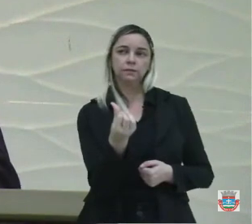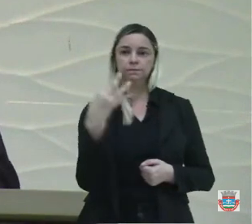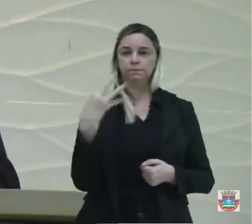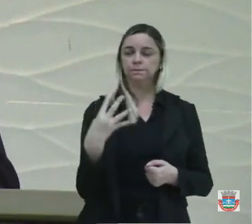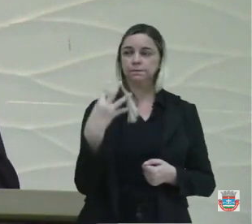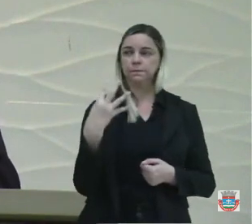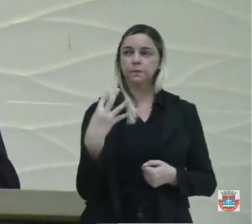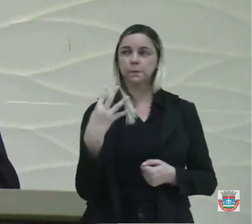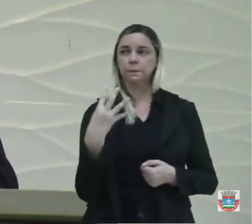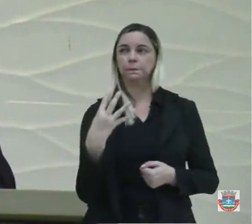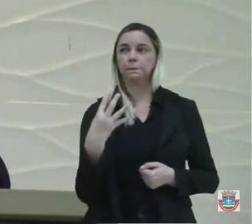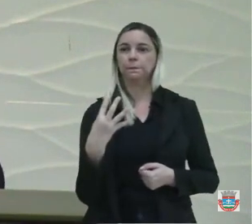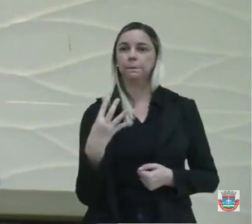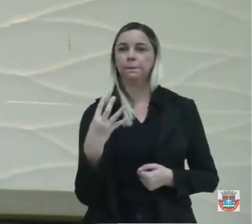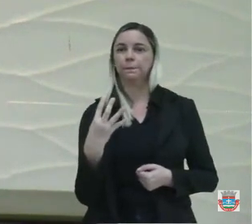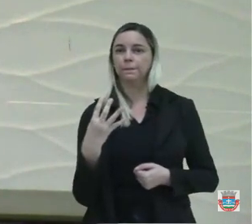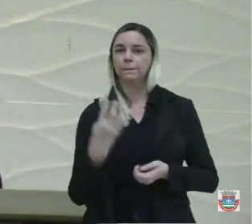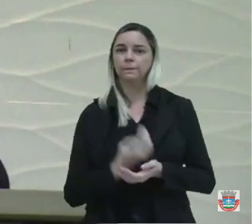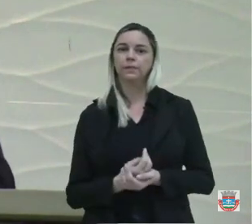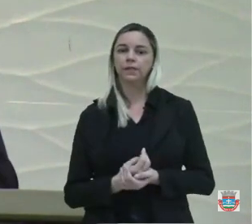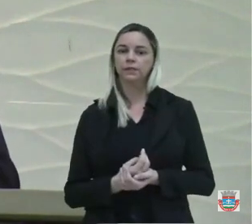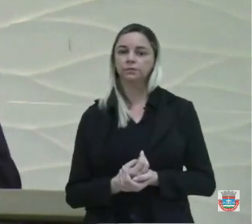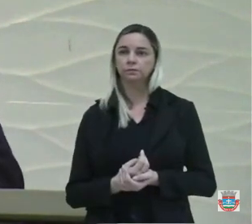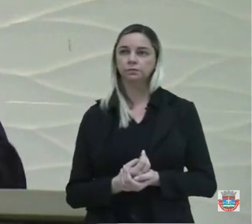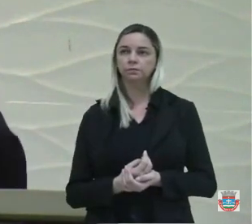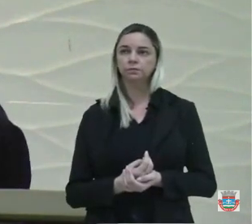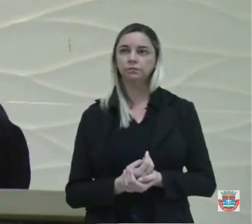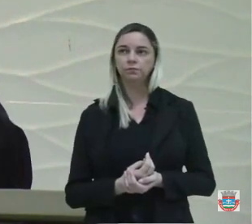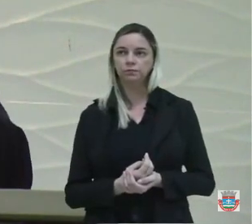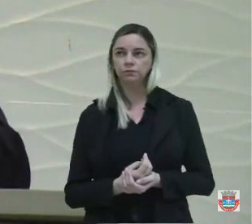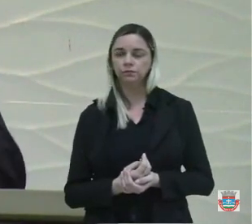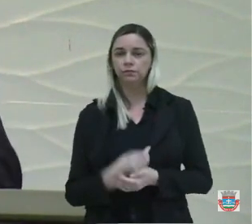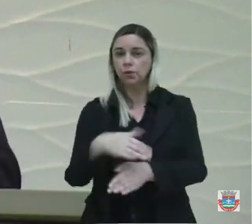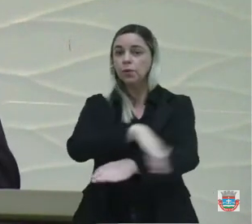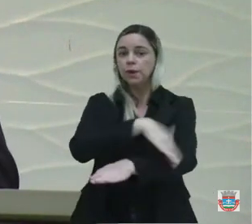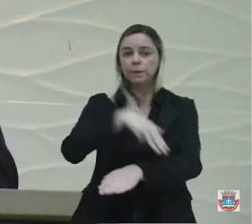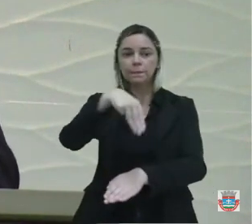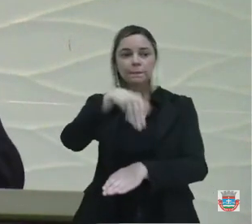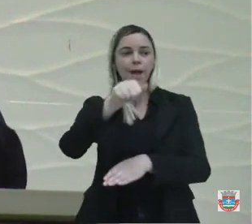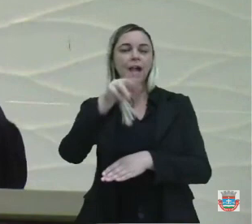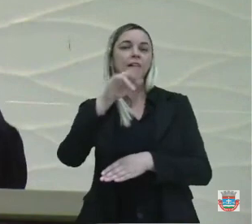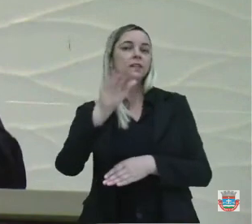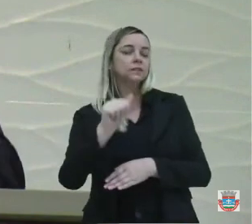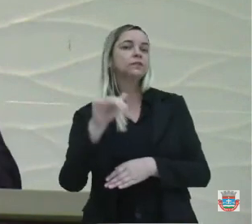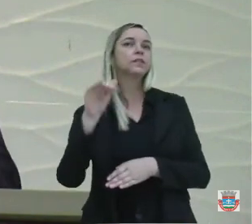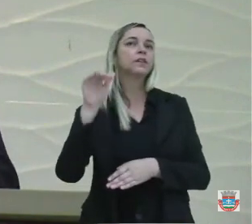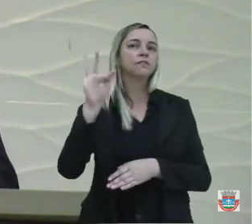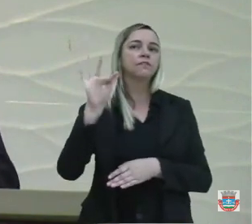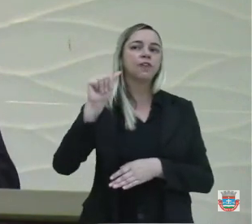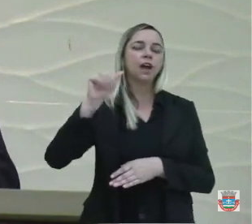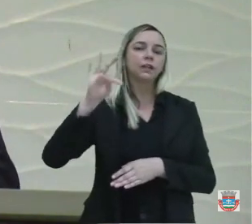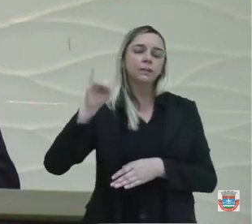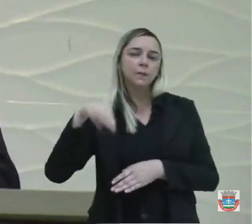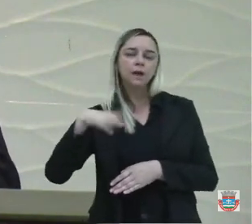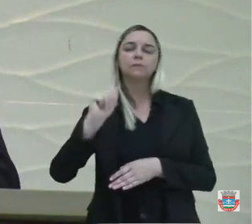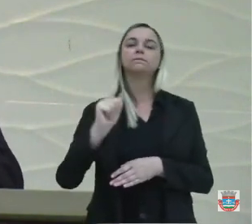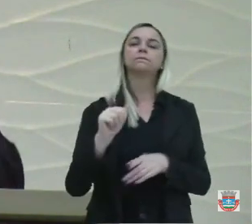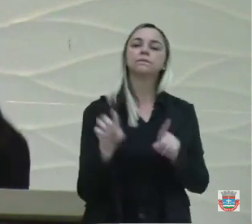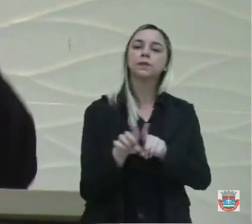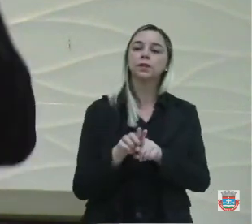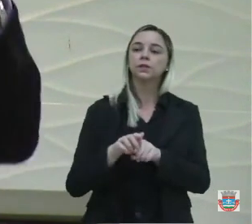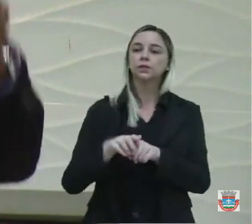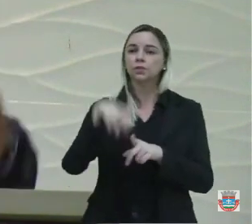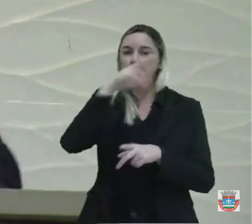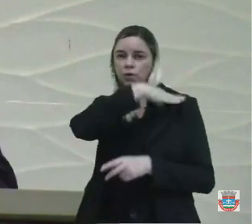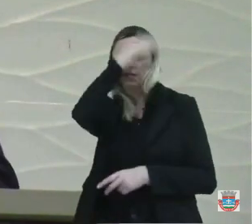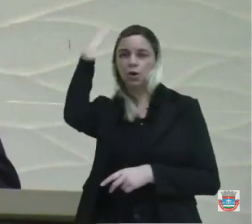064, né? 64. É sobre aquela rua ali, Rua Maria de Fátima e Rua Loteamento Nossa Senhora,